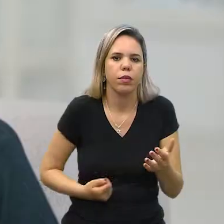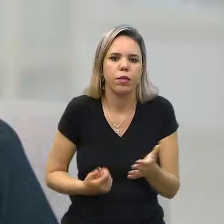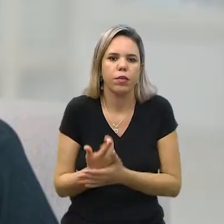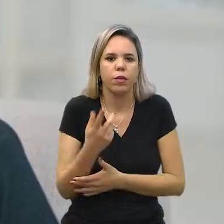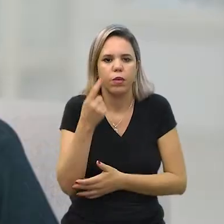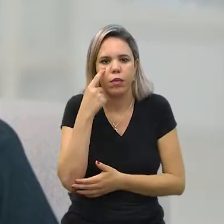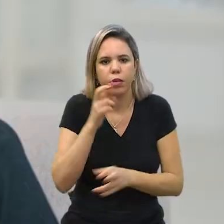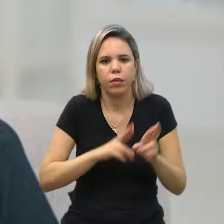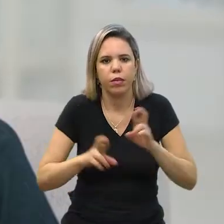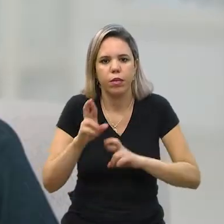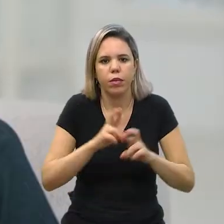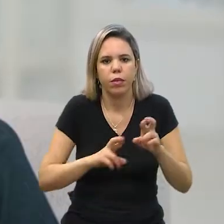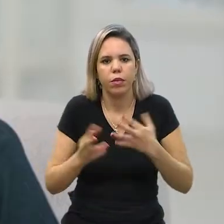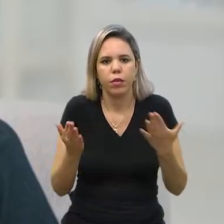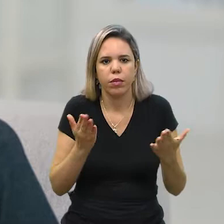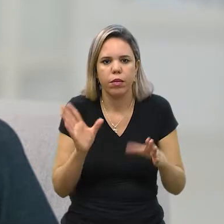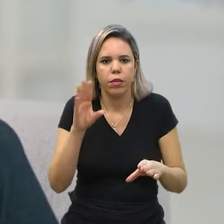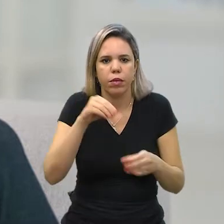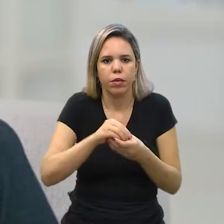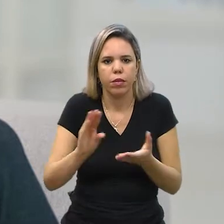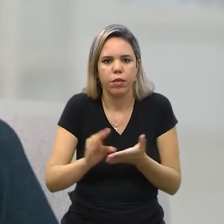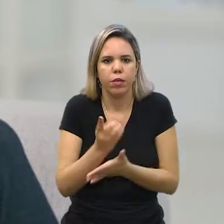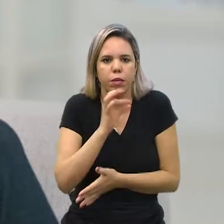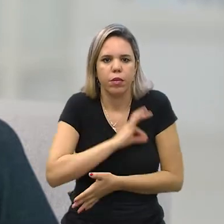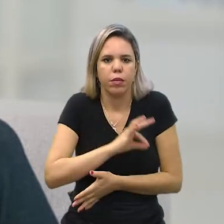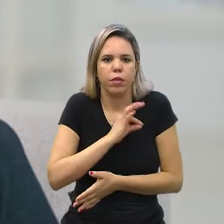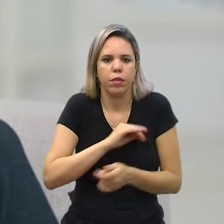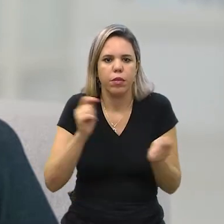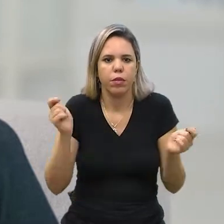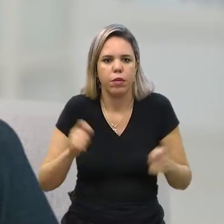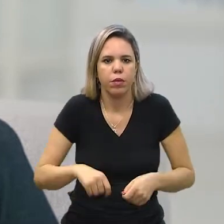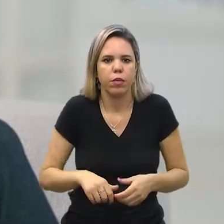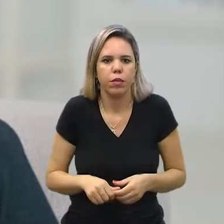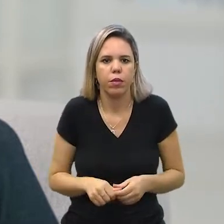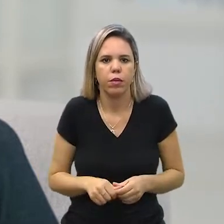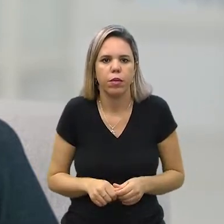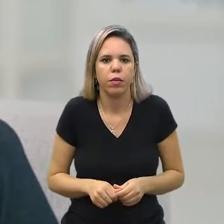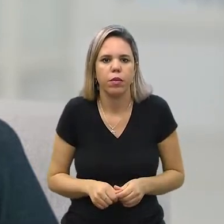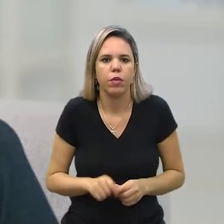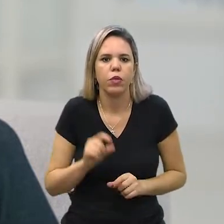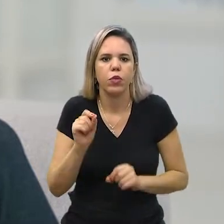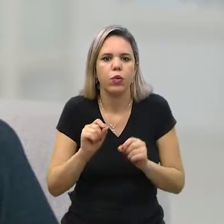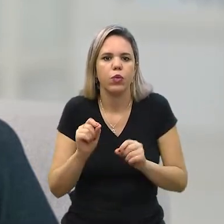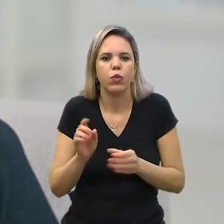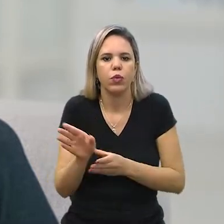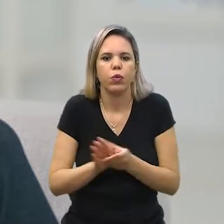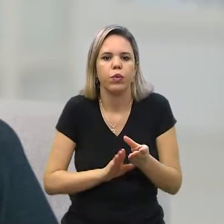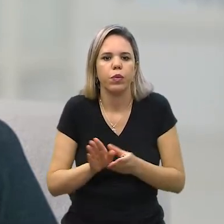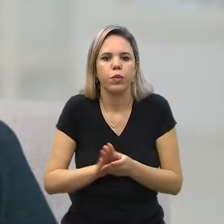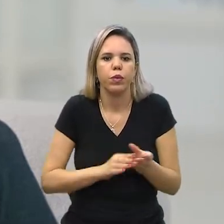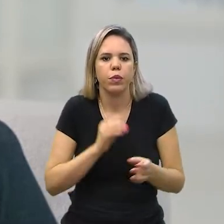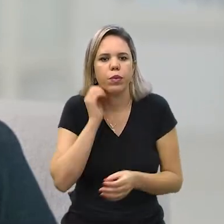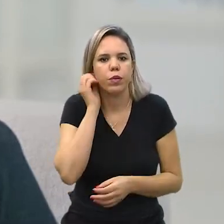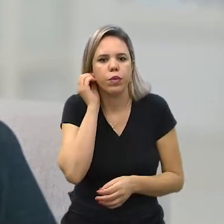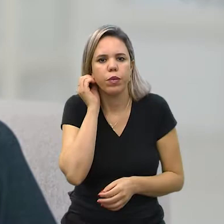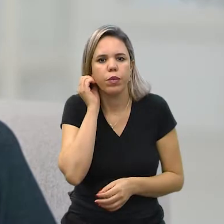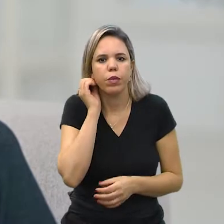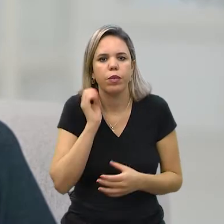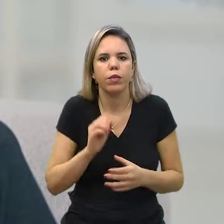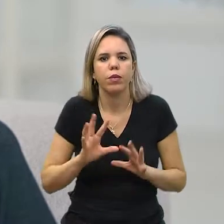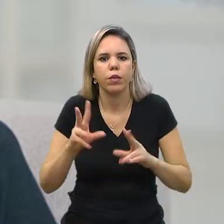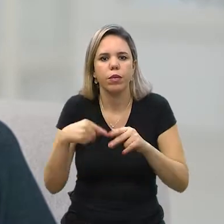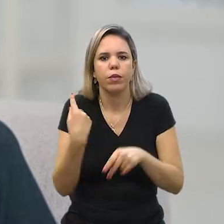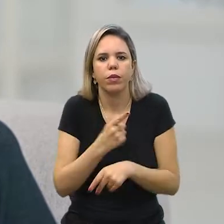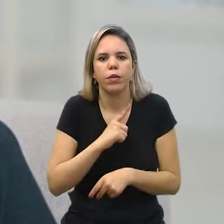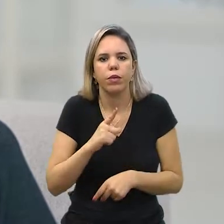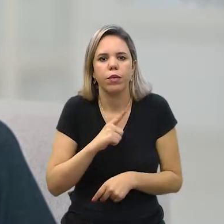é verificar se está dentro do seu orçamento, tá? O que se aconselha, né, que todos